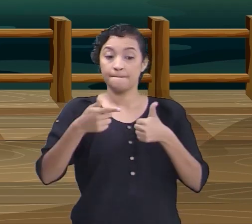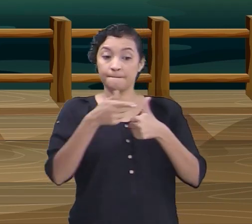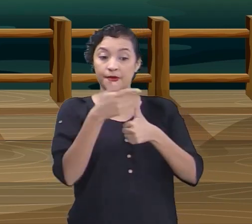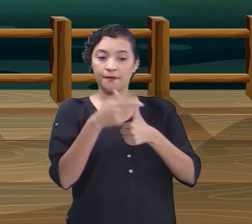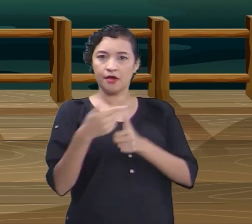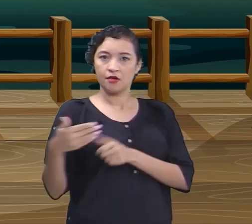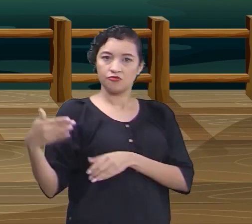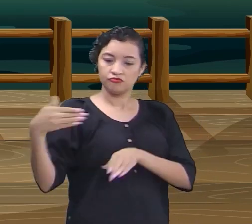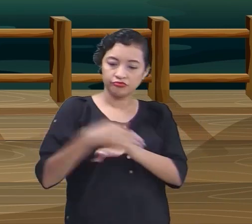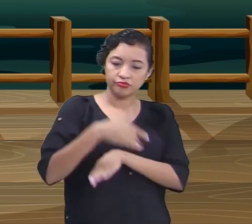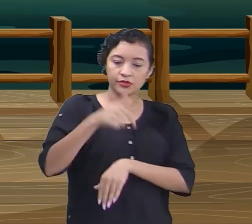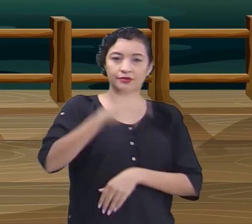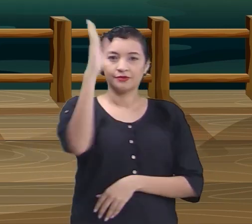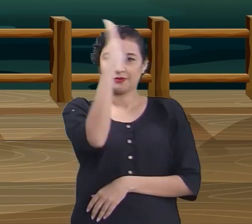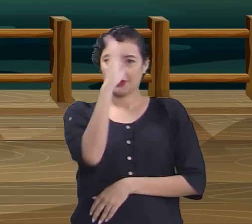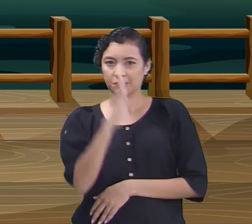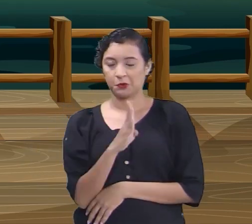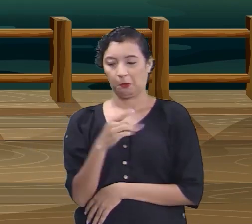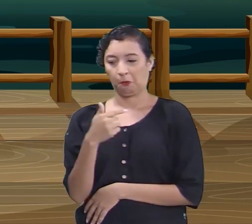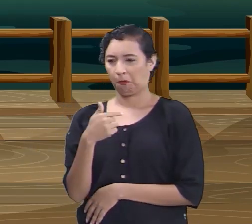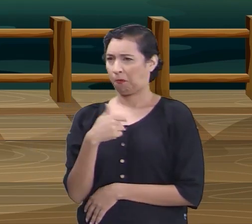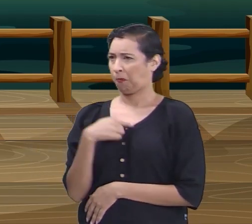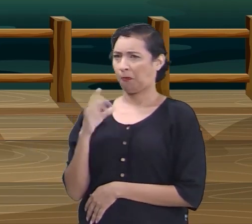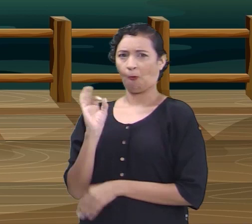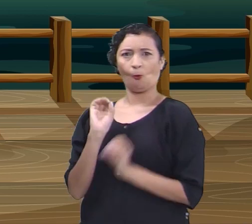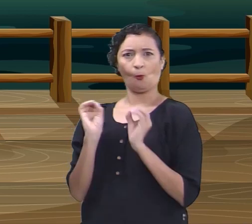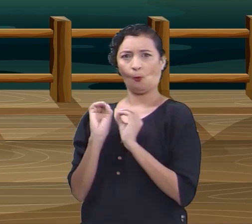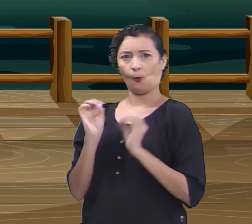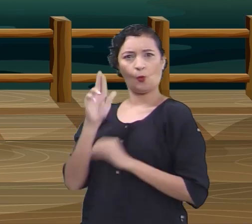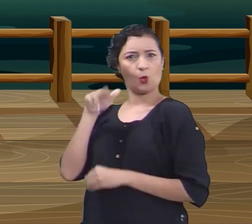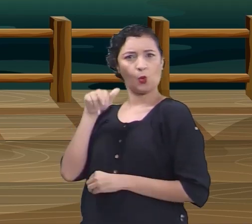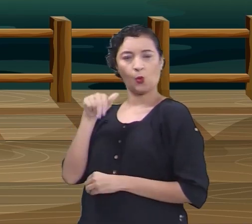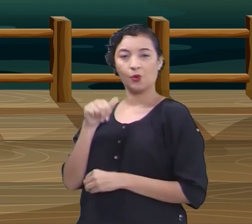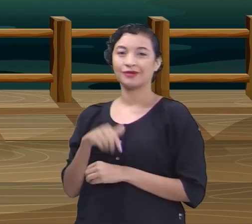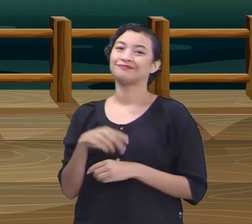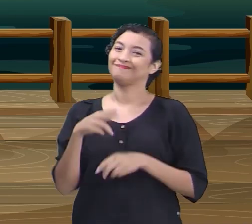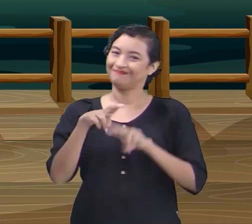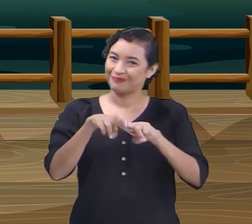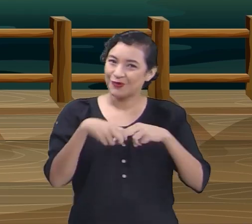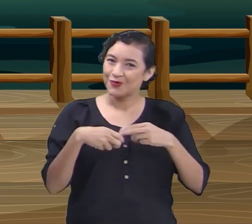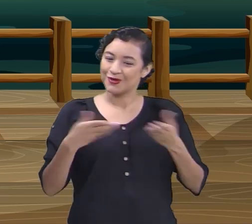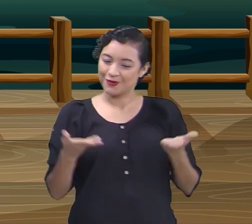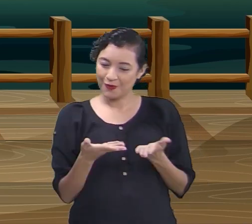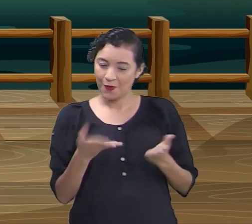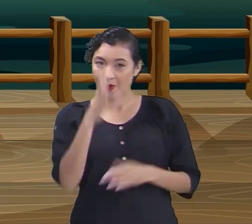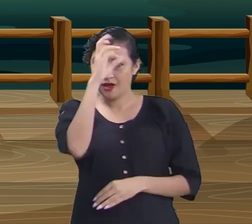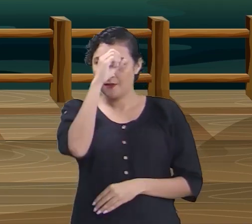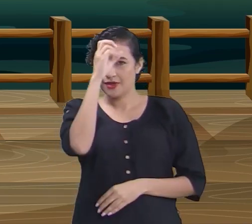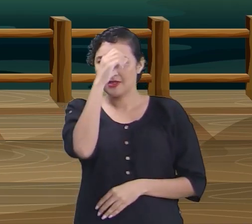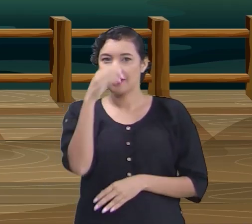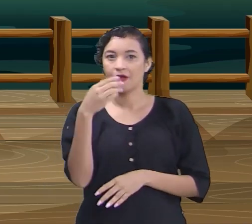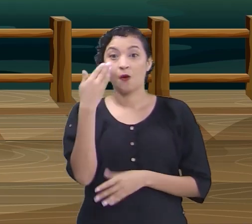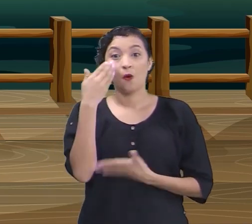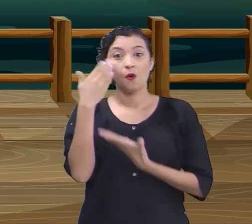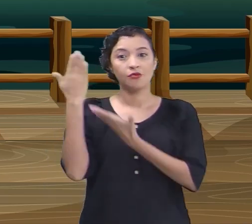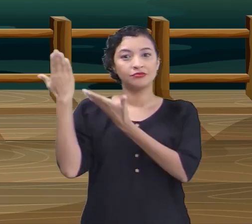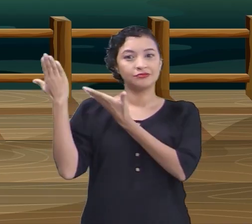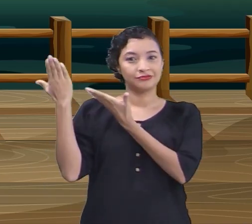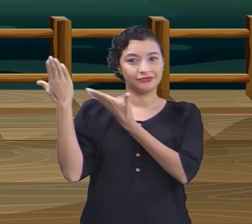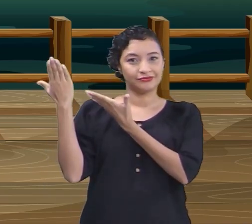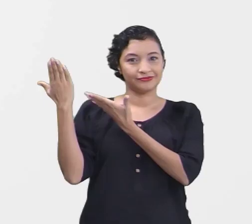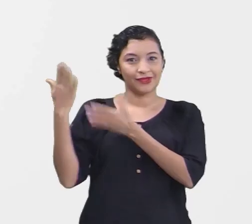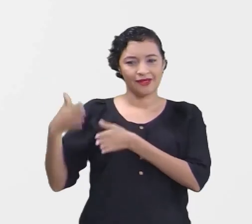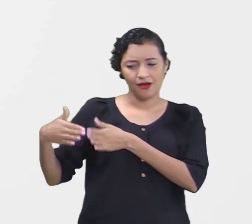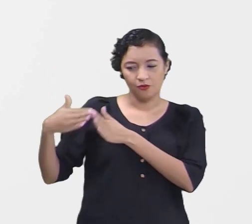vi isso. É por isso que nós estamos aqui. É por isso que essa caravela está chegando. Agora vamos juntos conhecer um pouco mais dessa